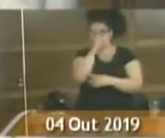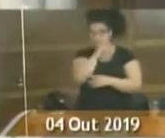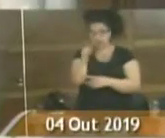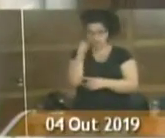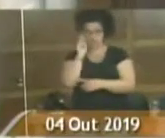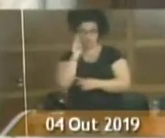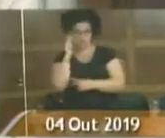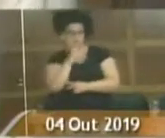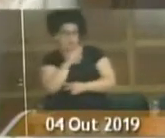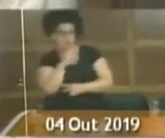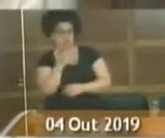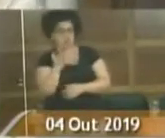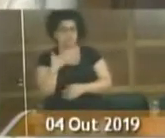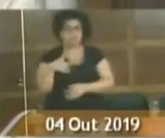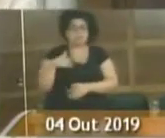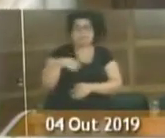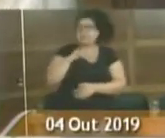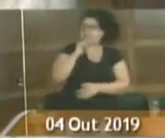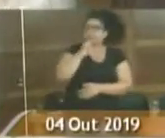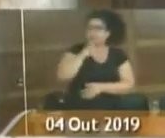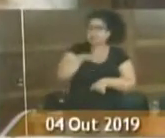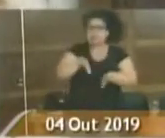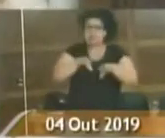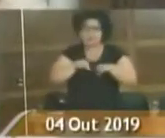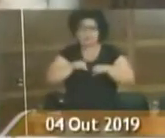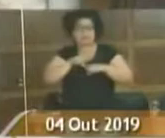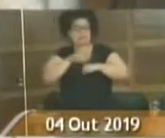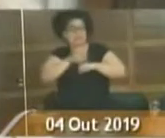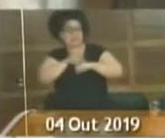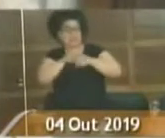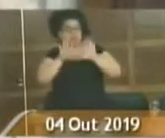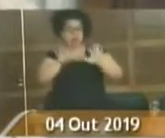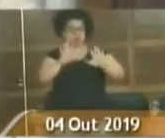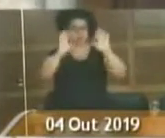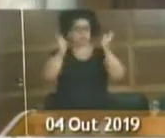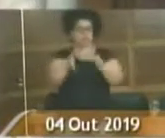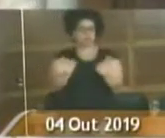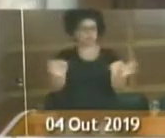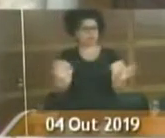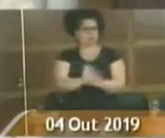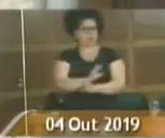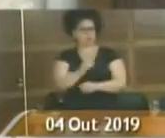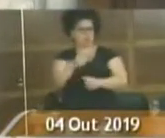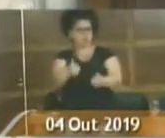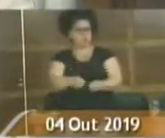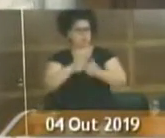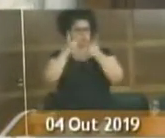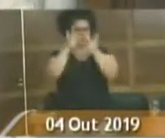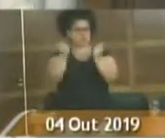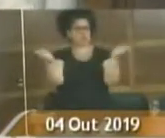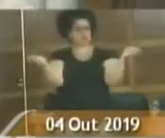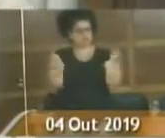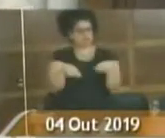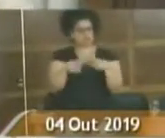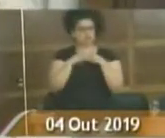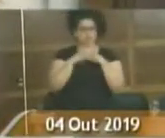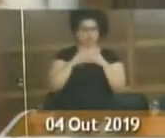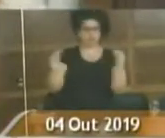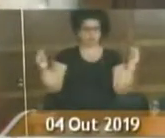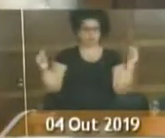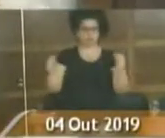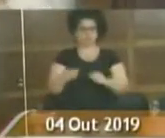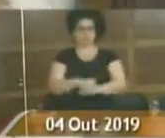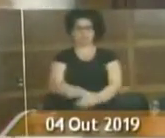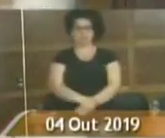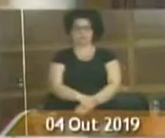ver aqui, ai, vai ficar triste, tadinho, mas eles ficaram bons, tá? Porque essa doença tem cura e vocês vão conhecer